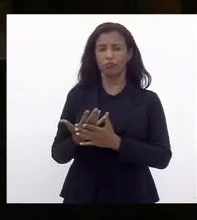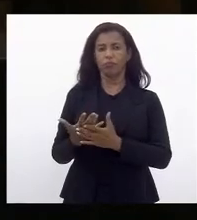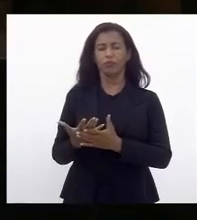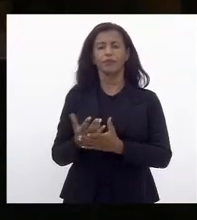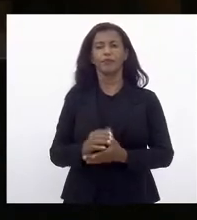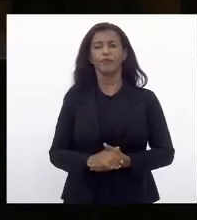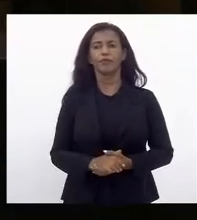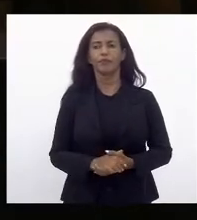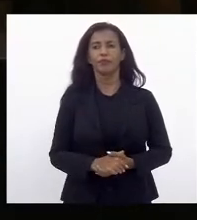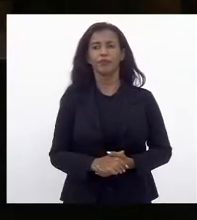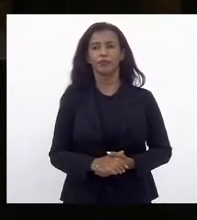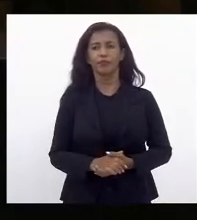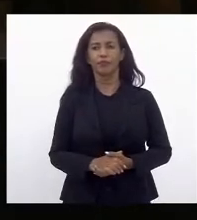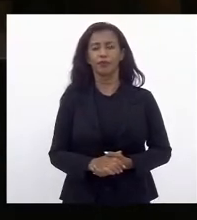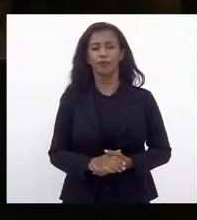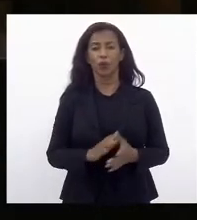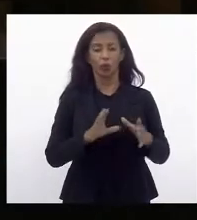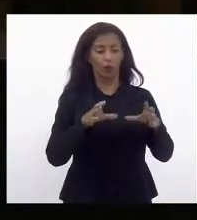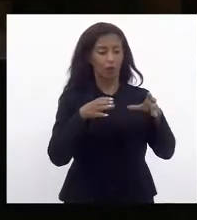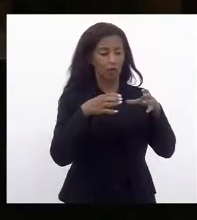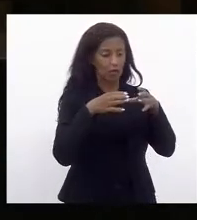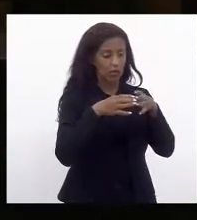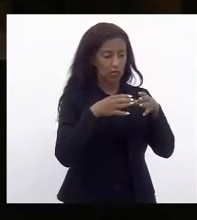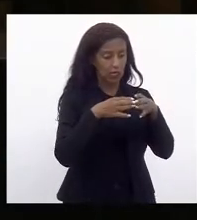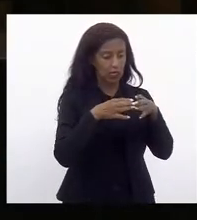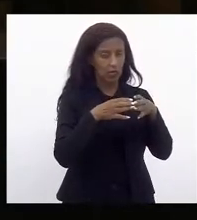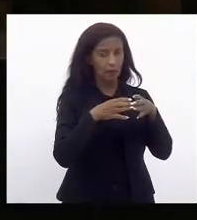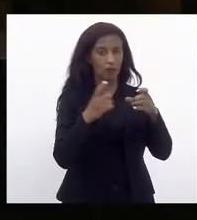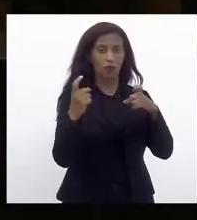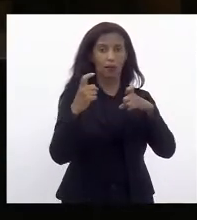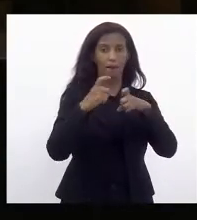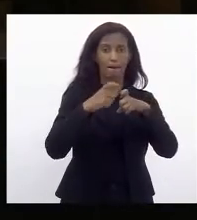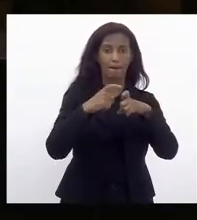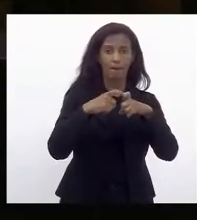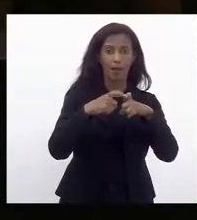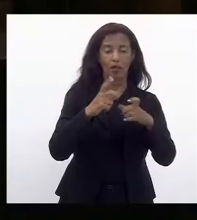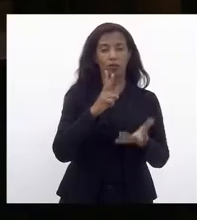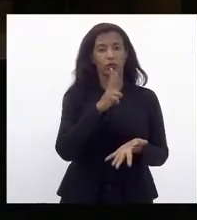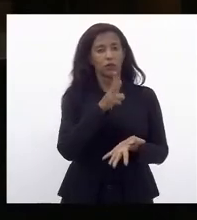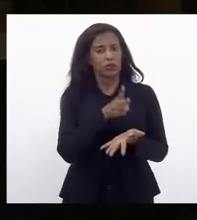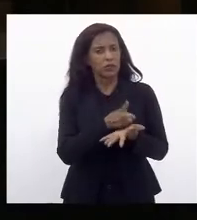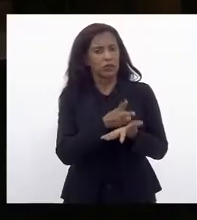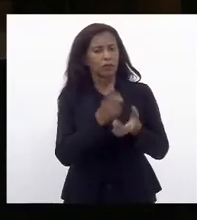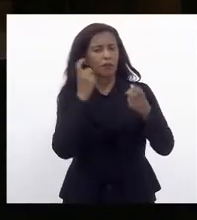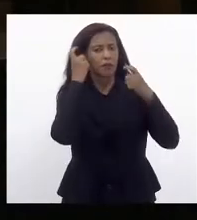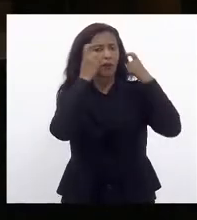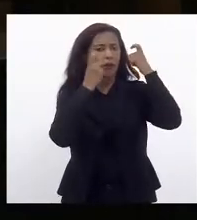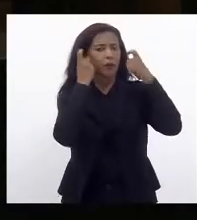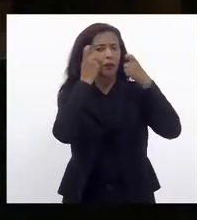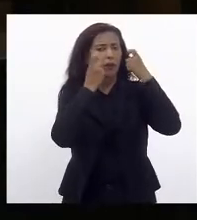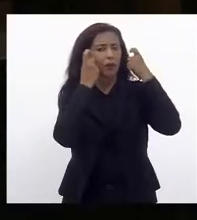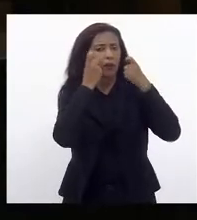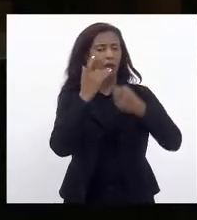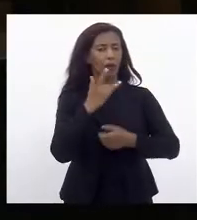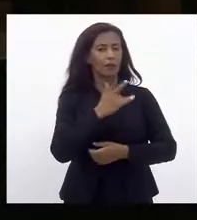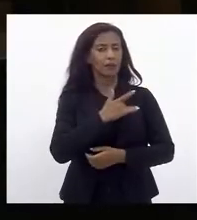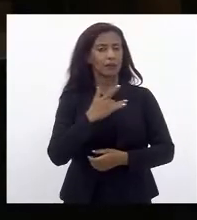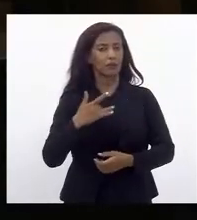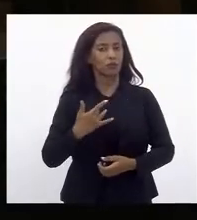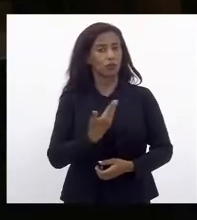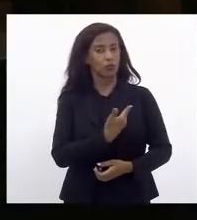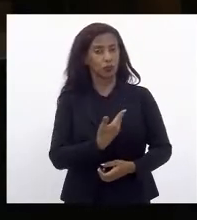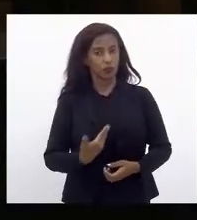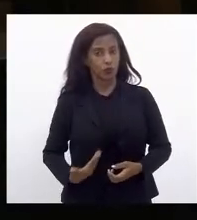uma equipe, conjunto de médicos que sempre teve preocupação com a saúde